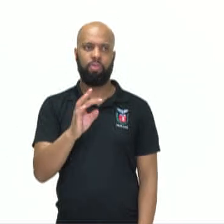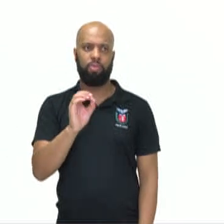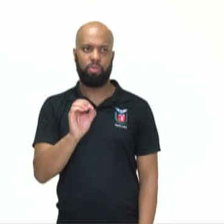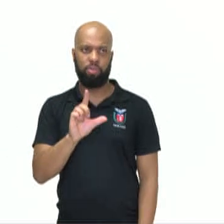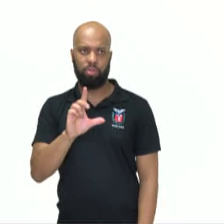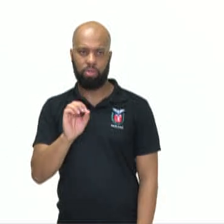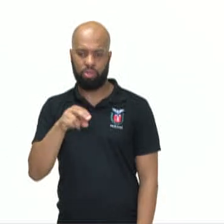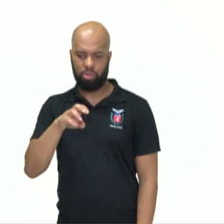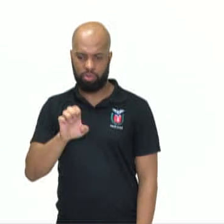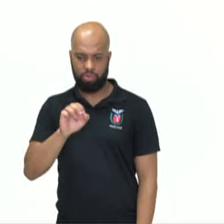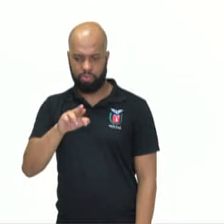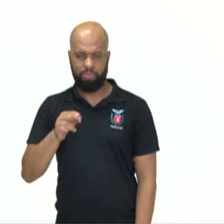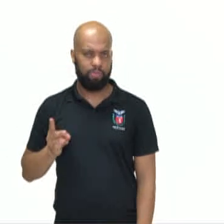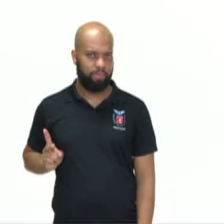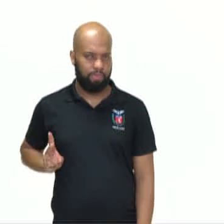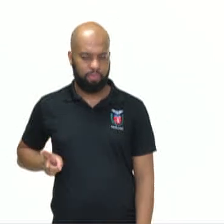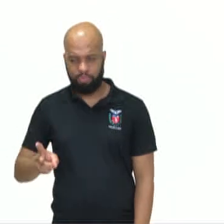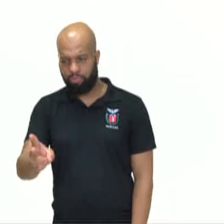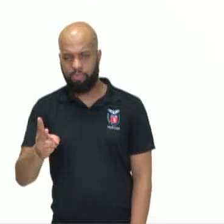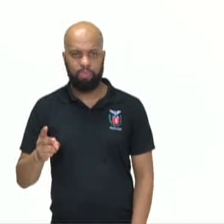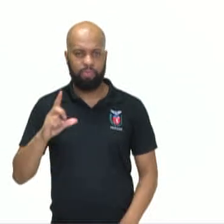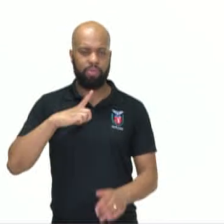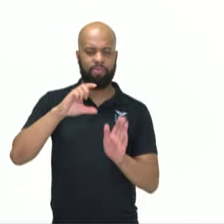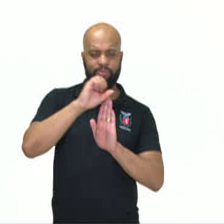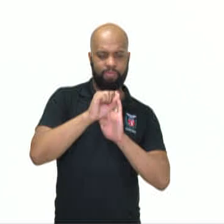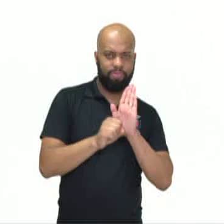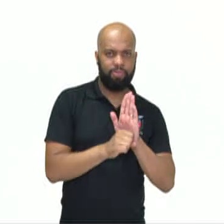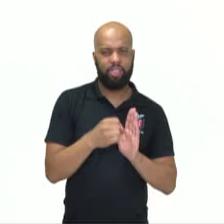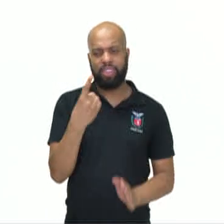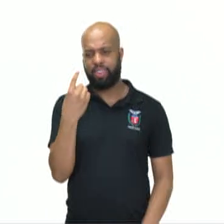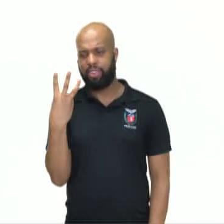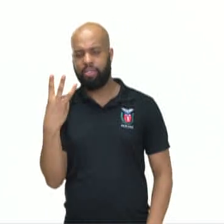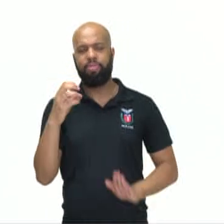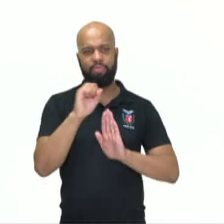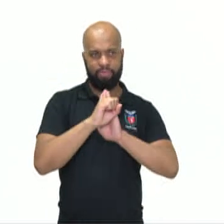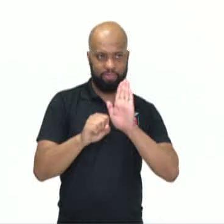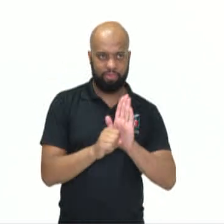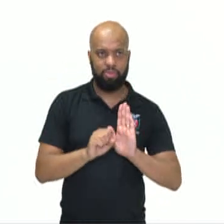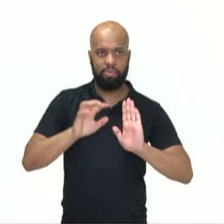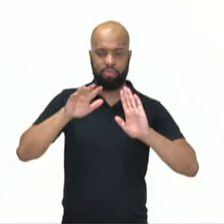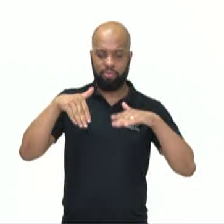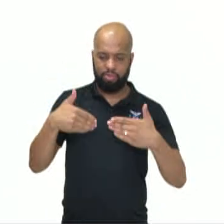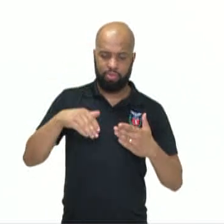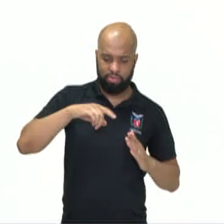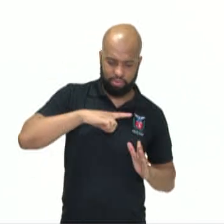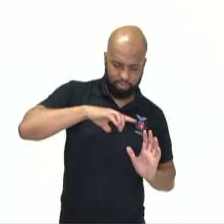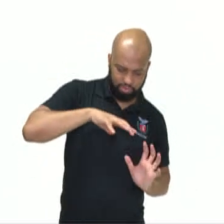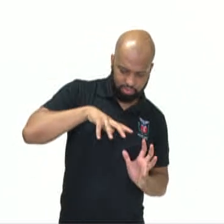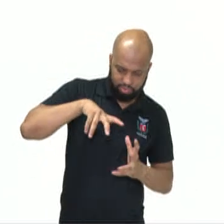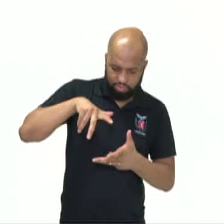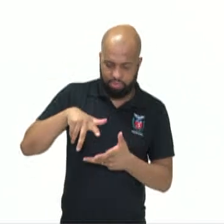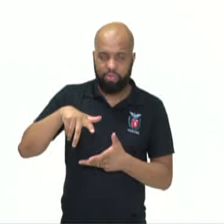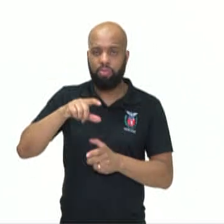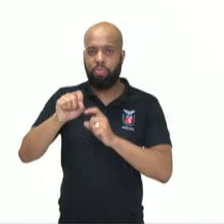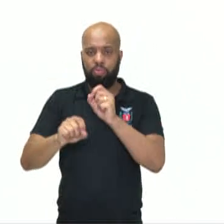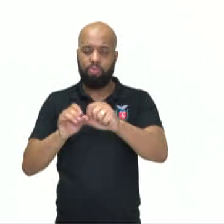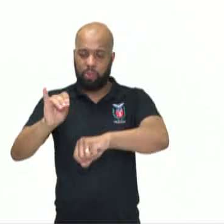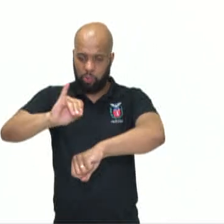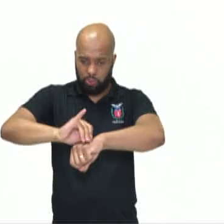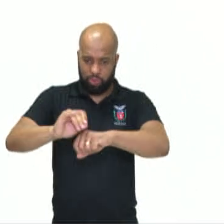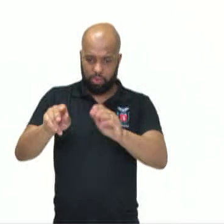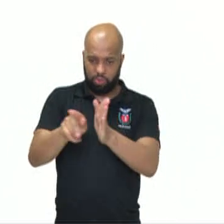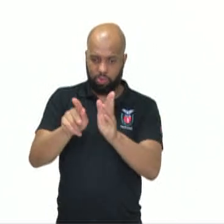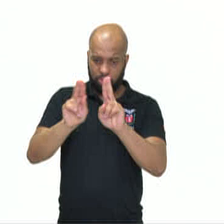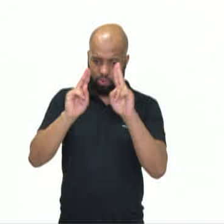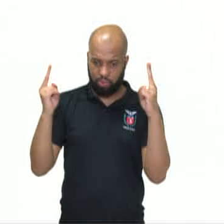perdurou durante muitos séculos, aí mais de 13 séculos. Então, a Terra era compreendida como o centro do